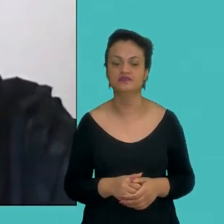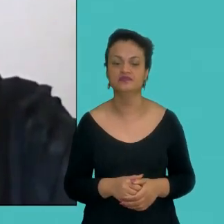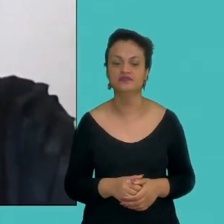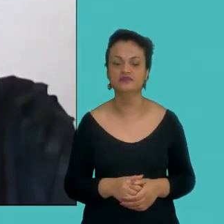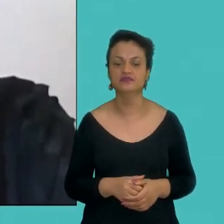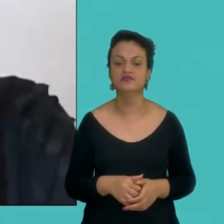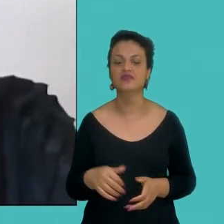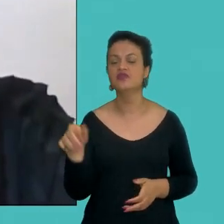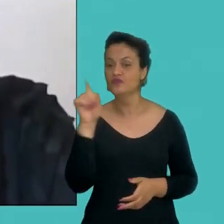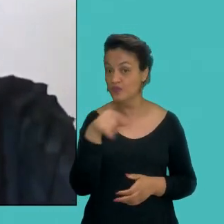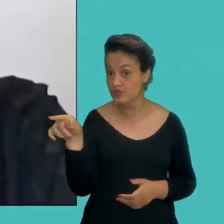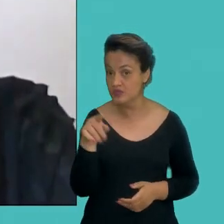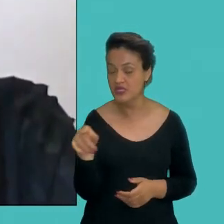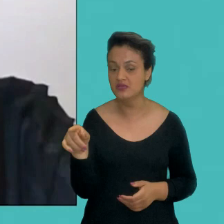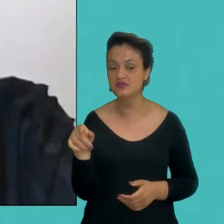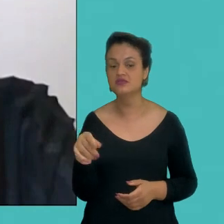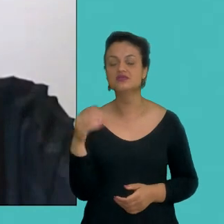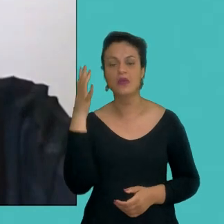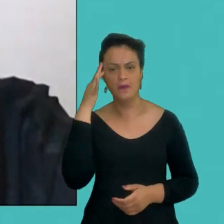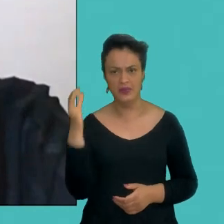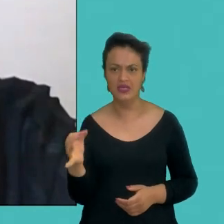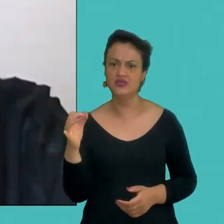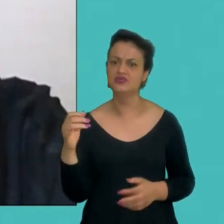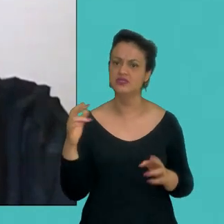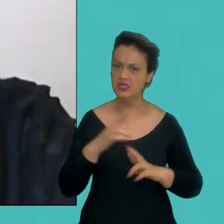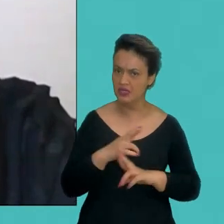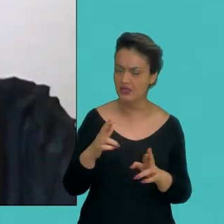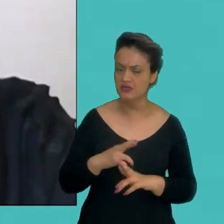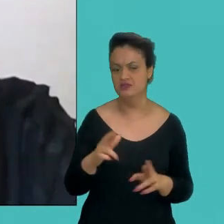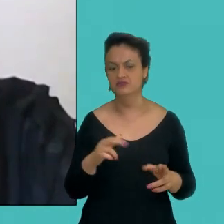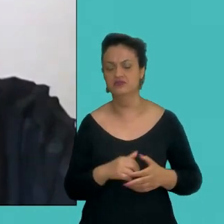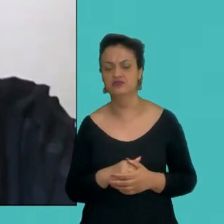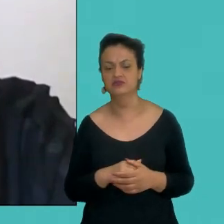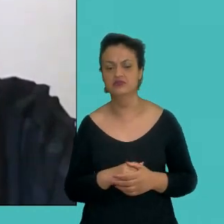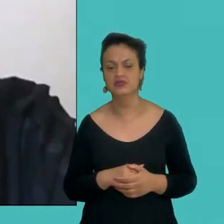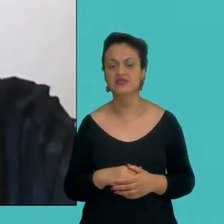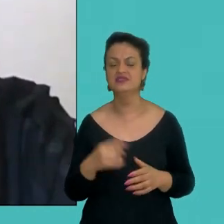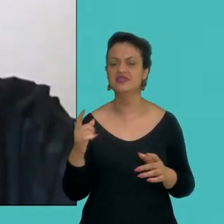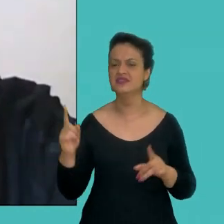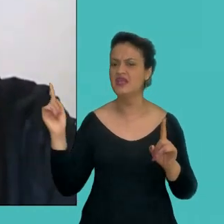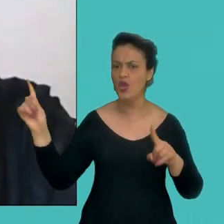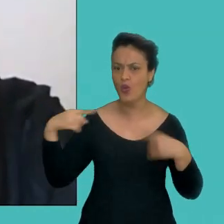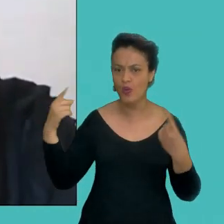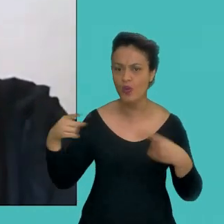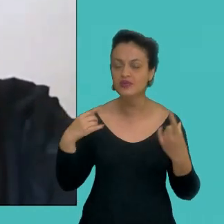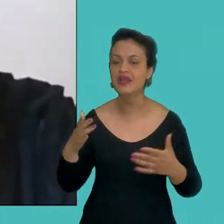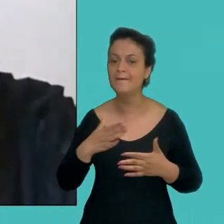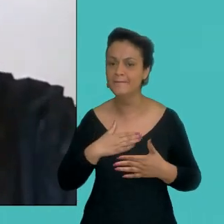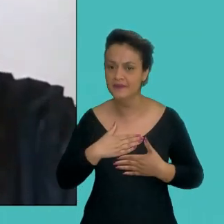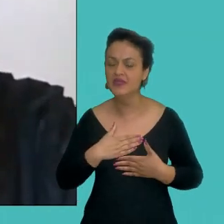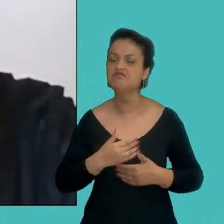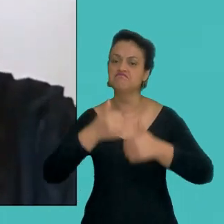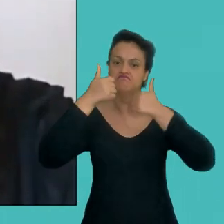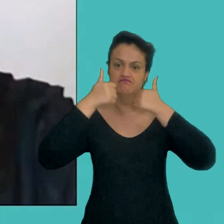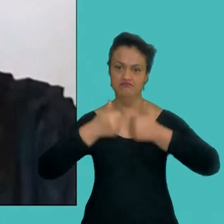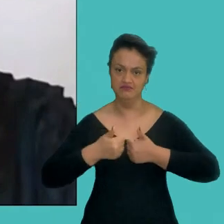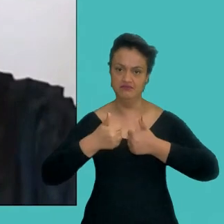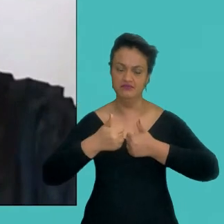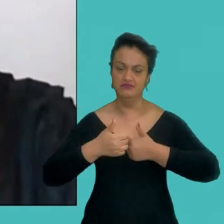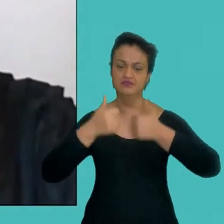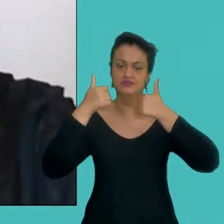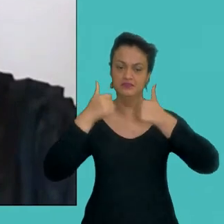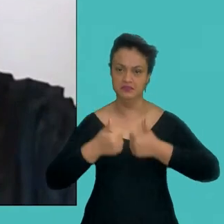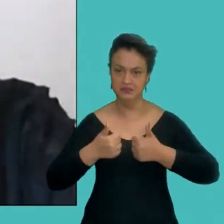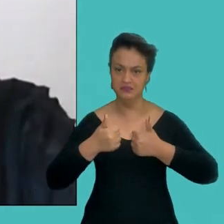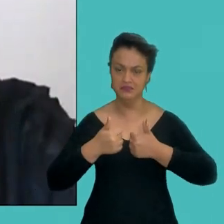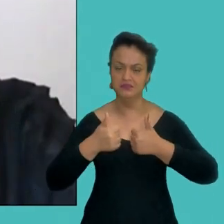mim, pessoal. Acho que vocês, desse tipo de público que vocês são, entendem essa relação, e se quiserem malhar o que eu disse, arrebentar o que eu falei,